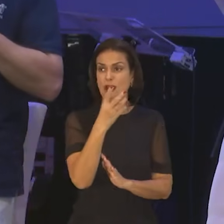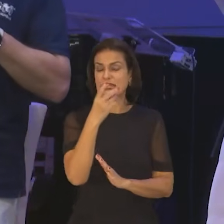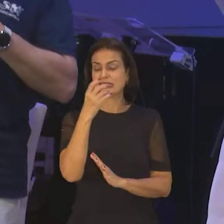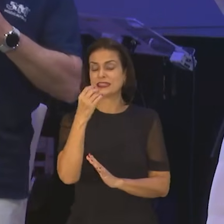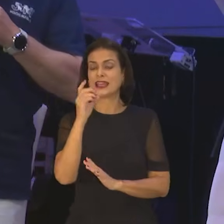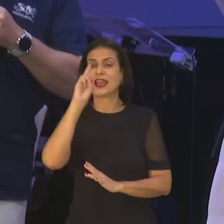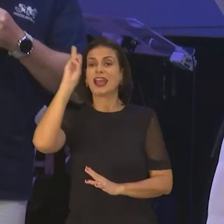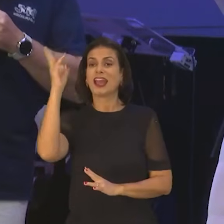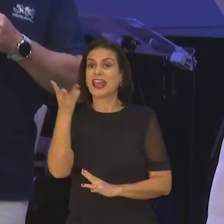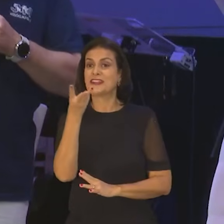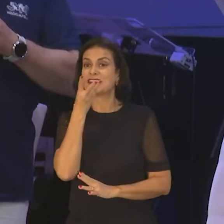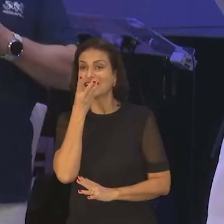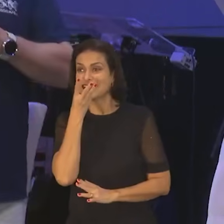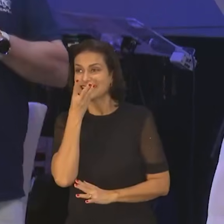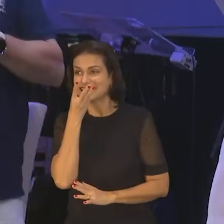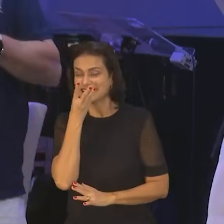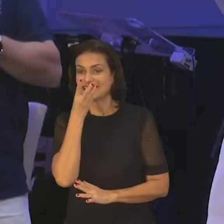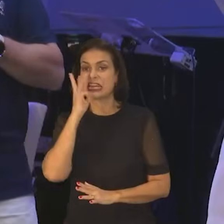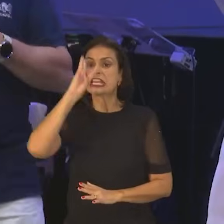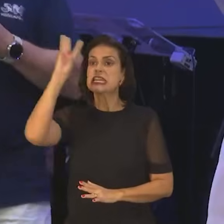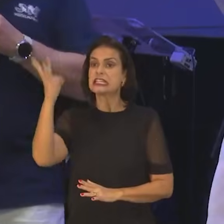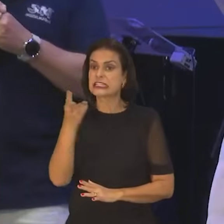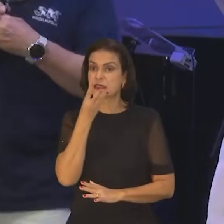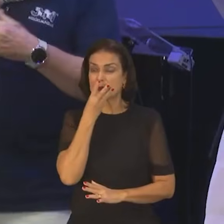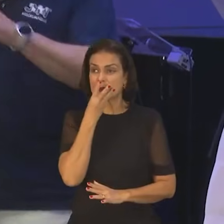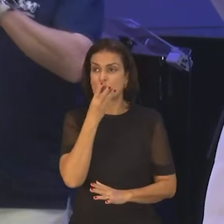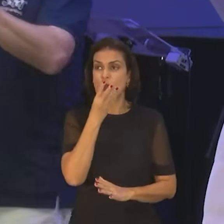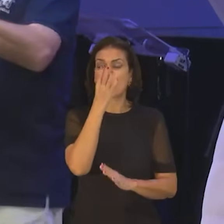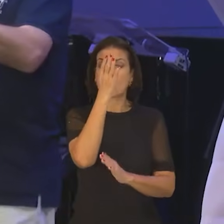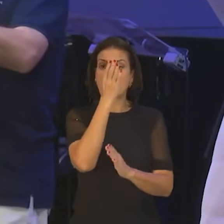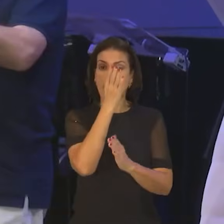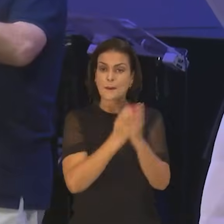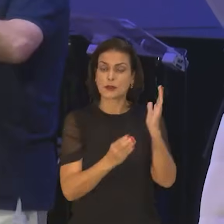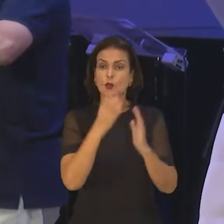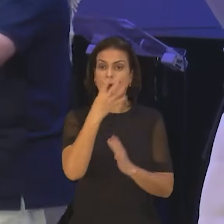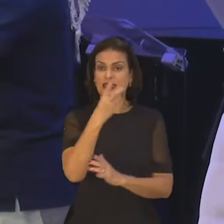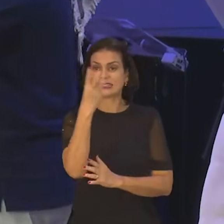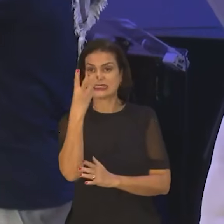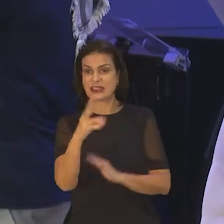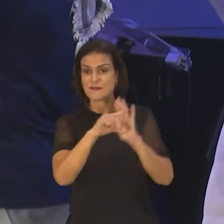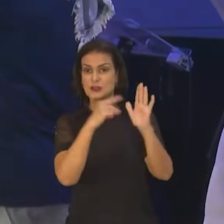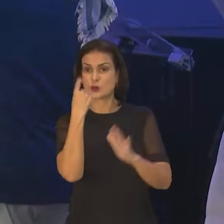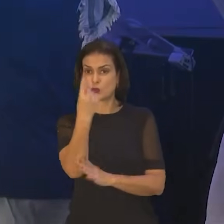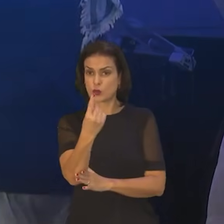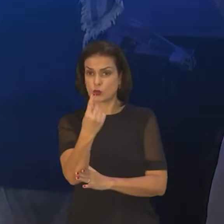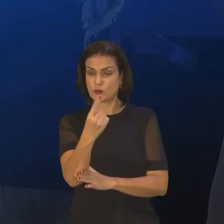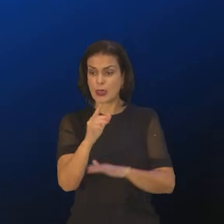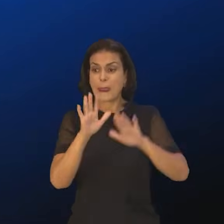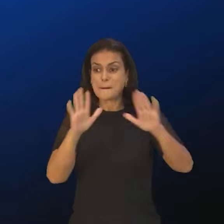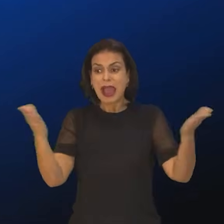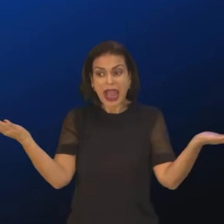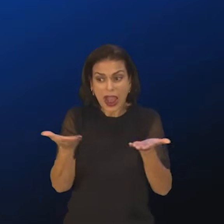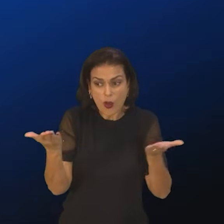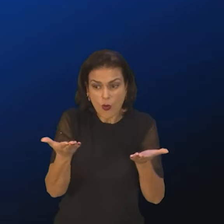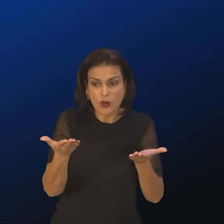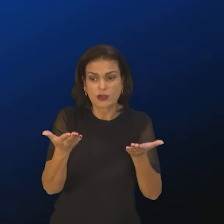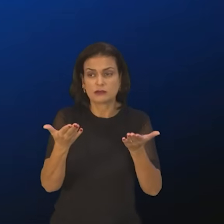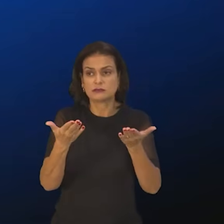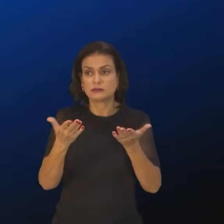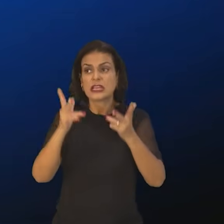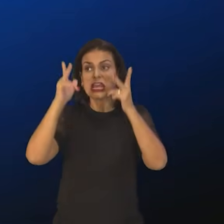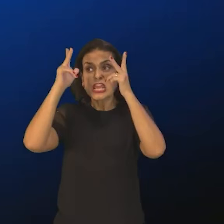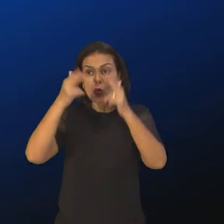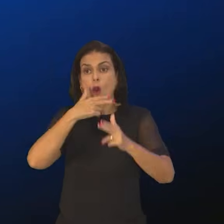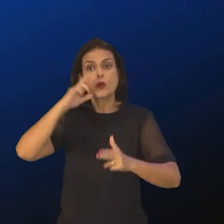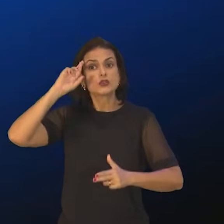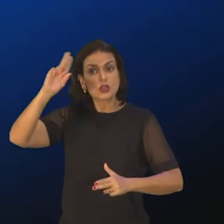Isaías, versículo 1. Isaías 43, 1. Disse assim a palavra do Senhor: mas agora, assim disse